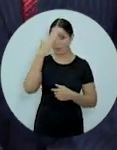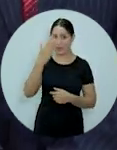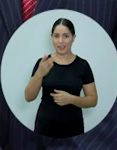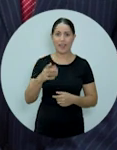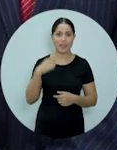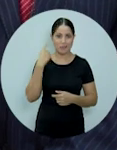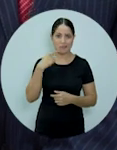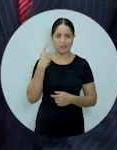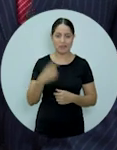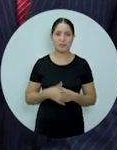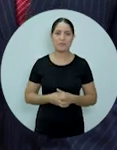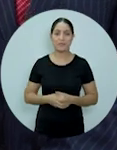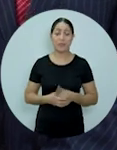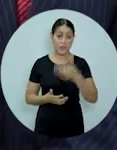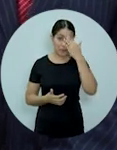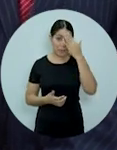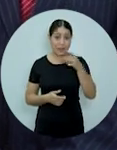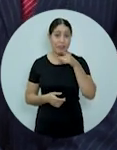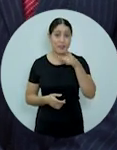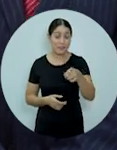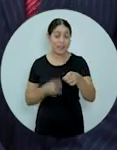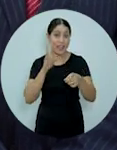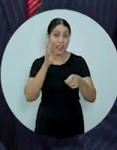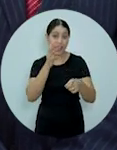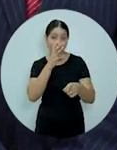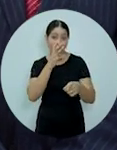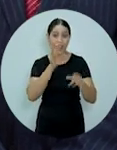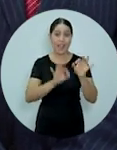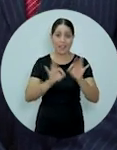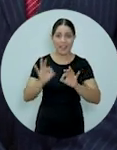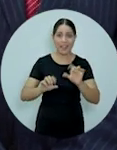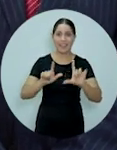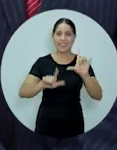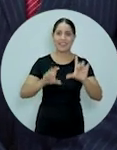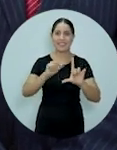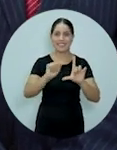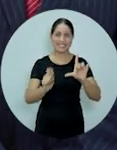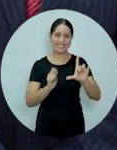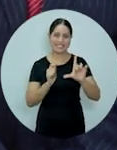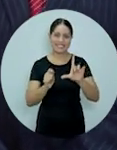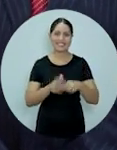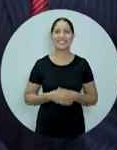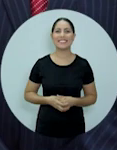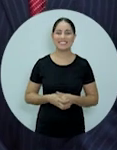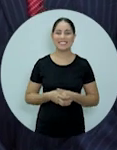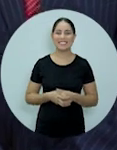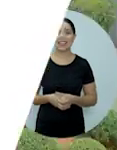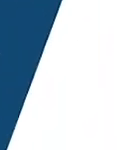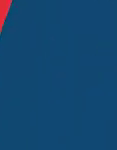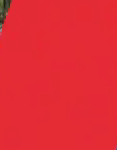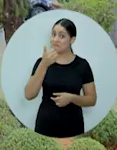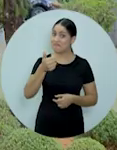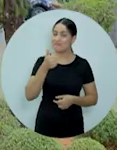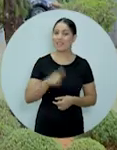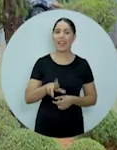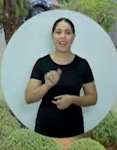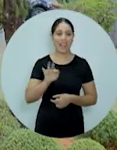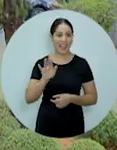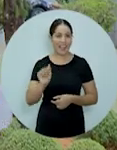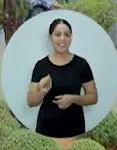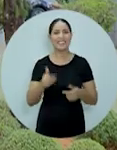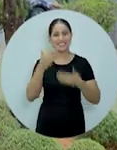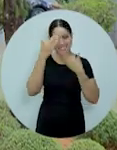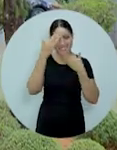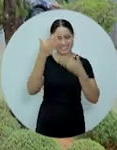doutor Everaldo, pela sua participação e obrigado você que assistiu esse OAB Entrevista. É com você, Natália. Muito bom,